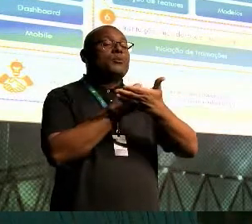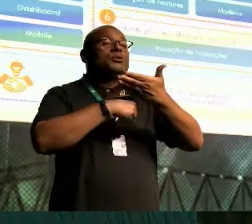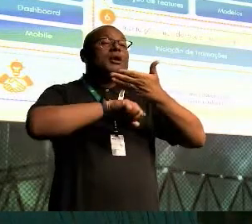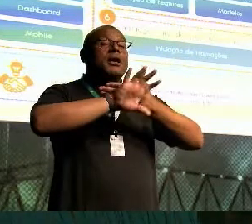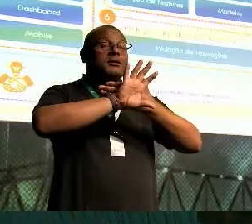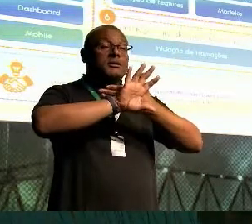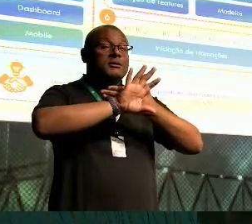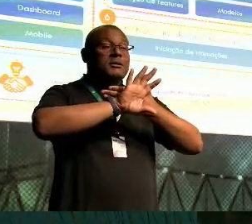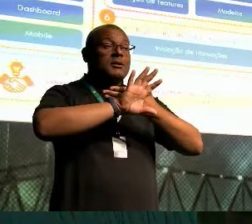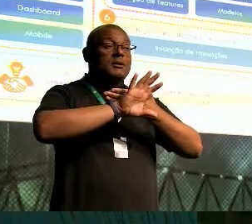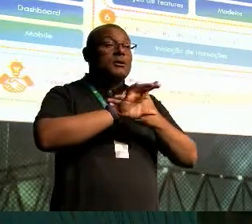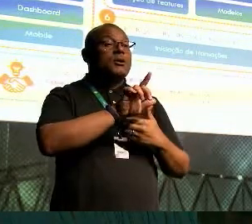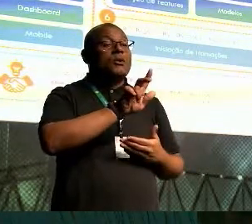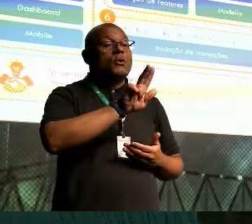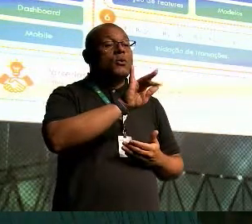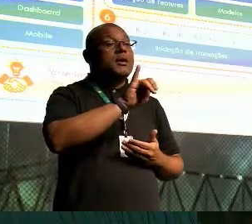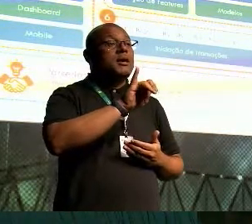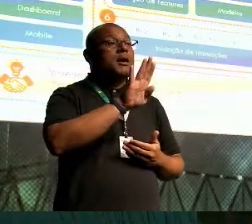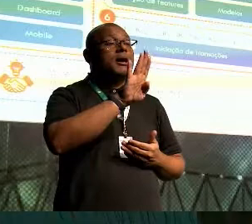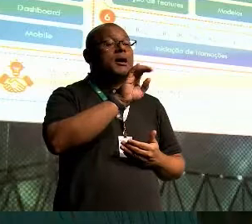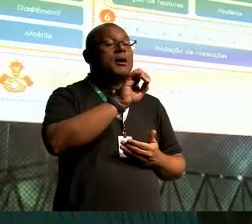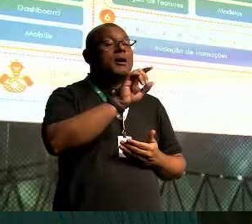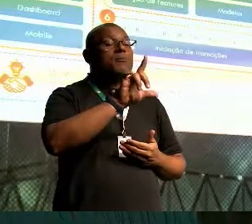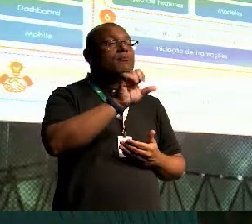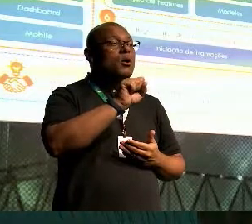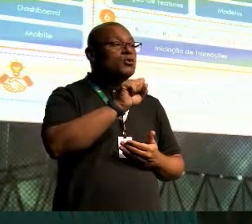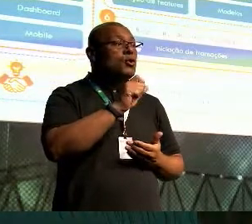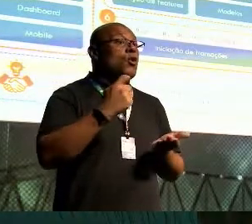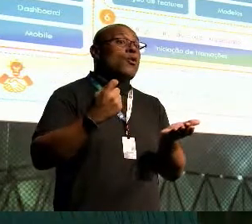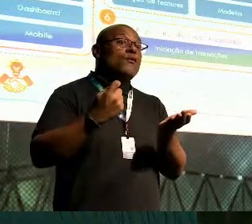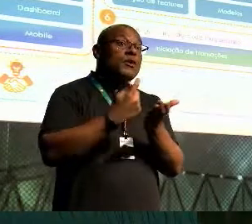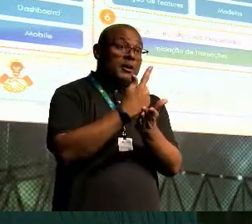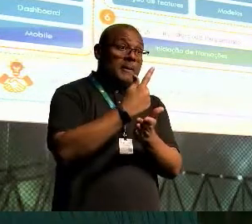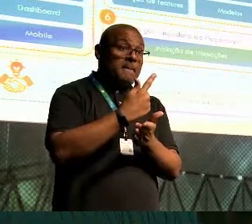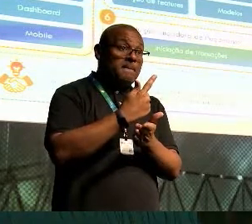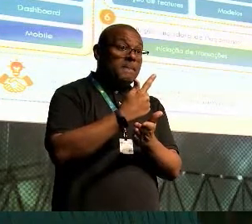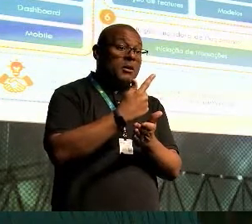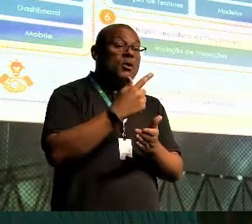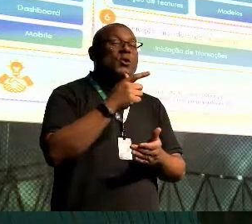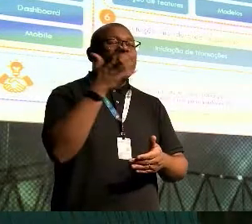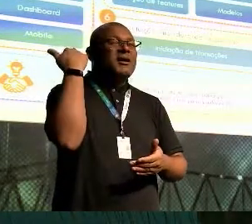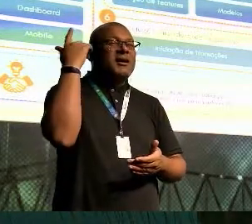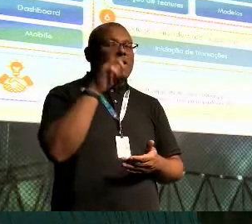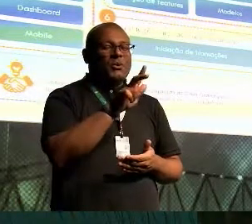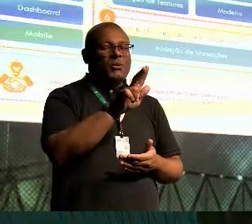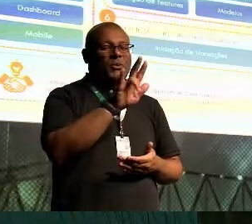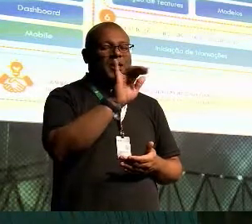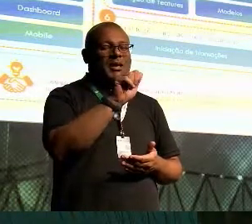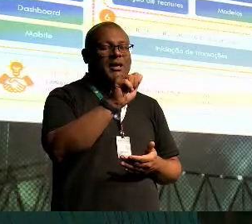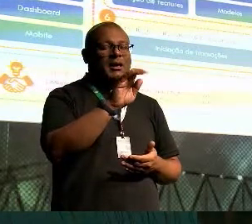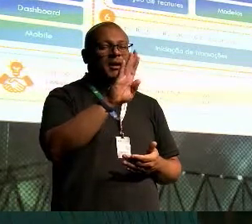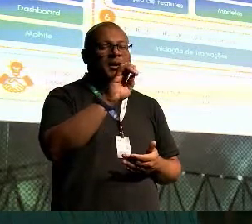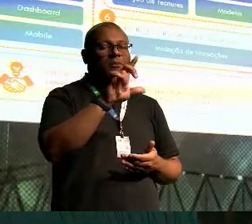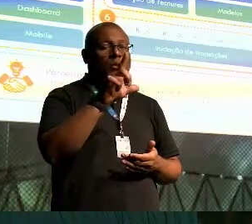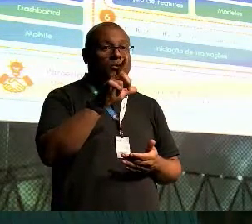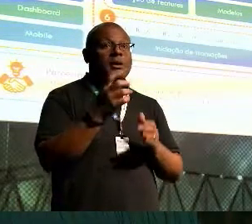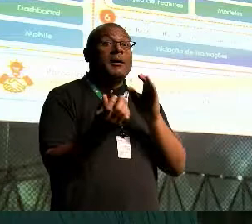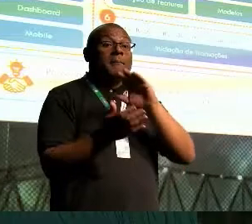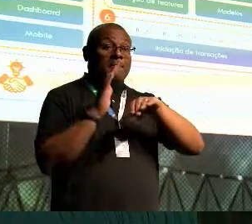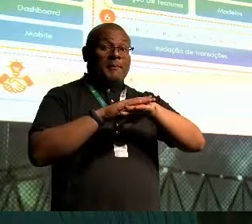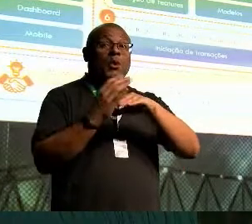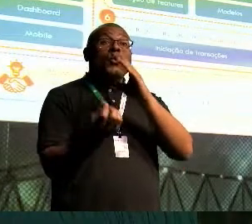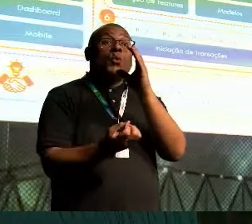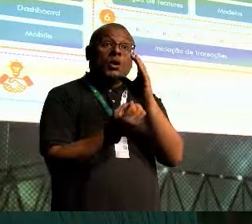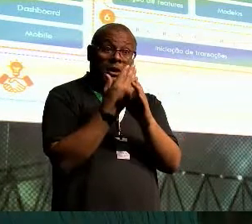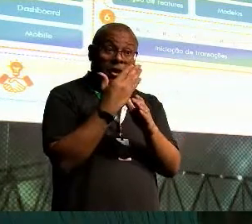Guia Bolso, não sei se vocês lembram, né? Agora foi comprado pelo PicPay, mas o Guia Bolso fez o Open Banking antes do